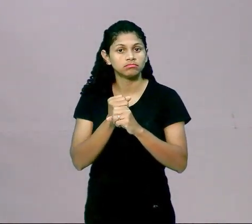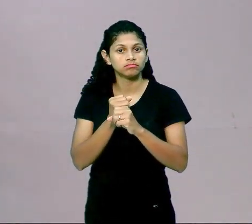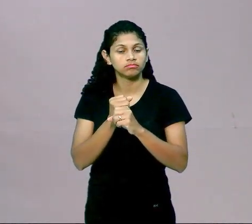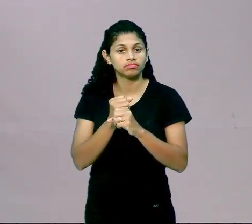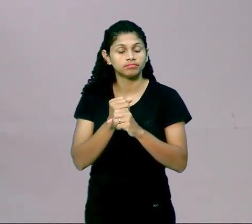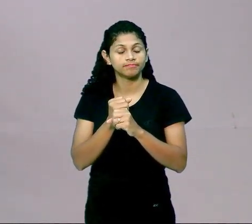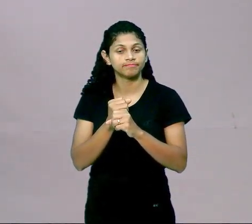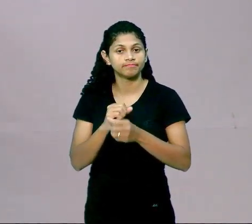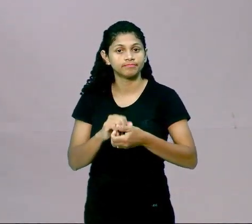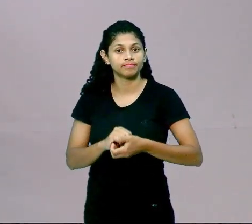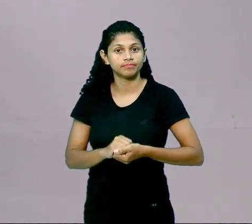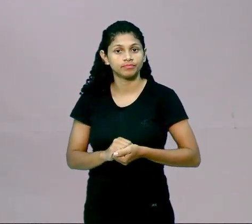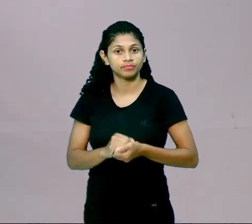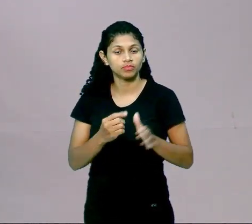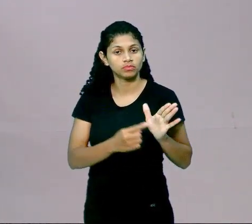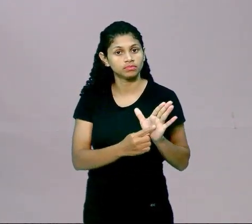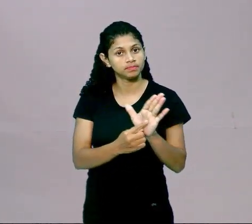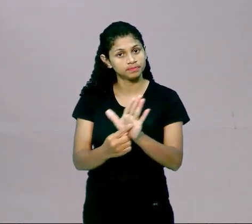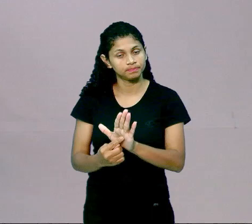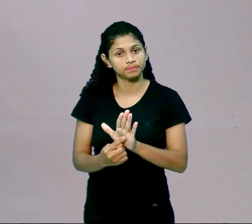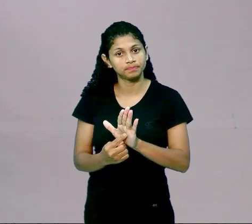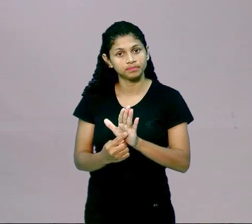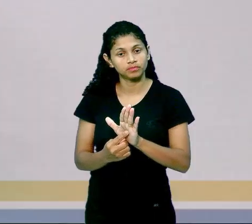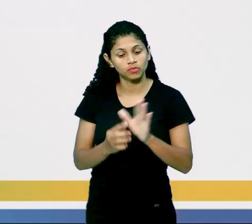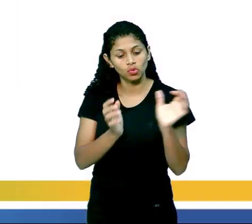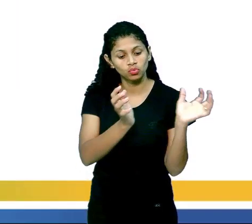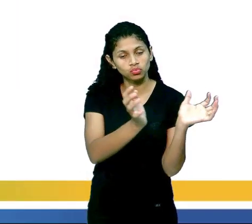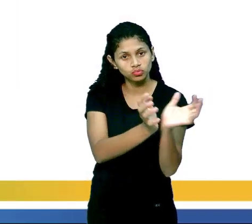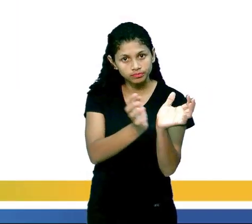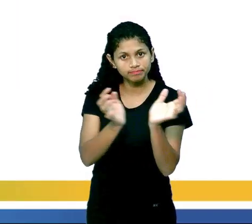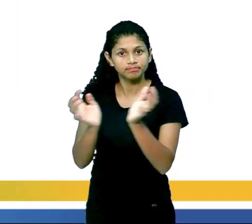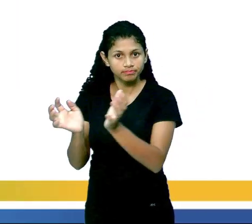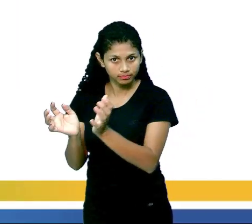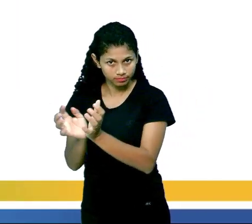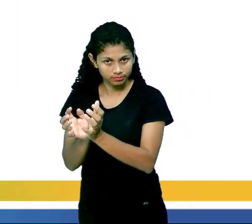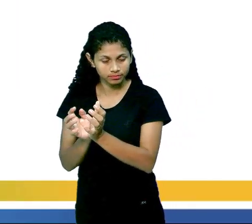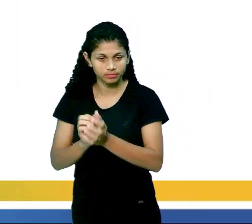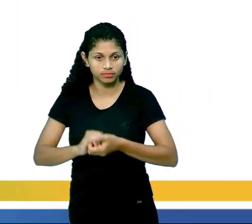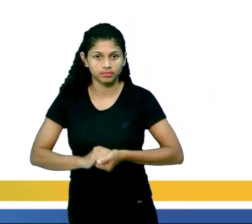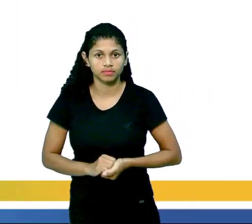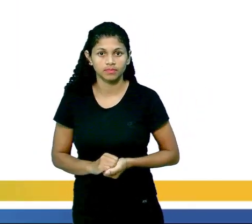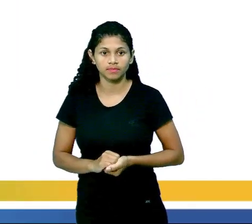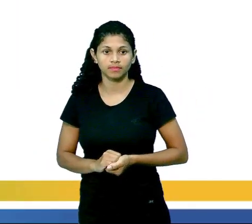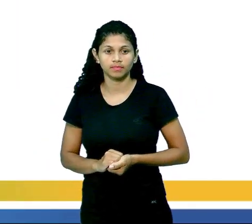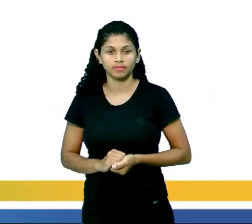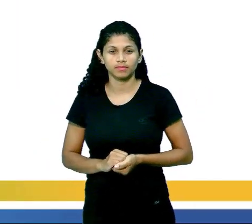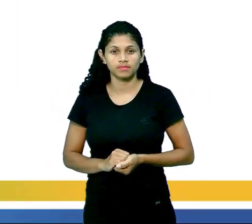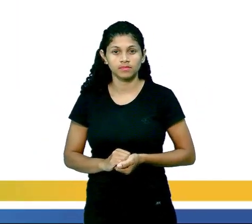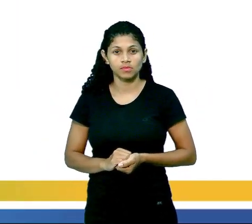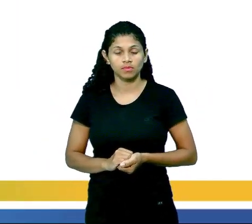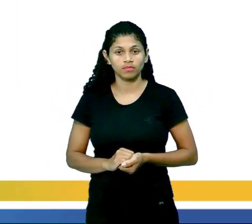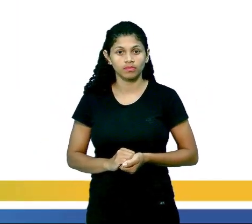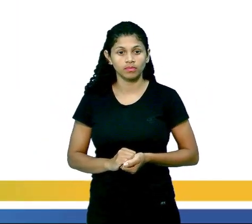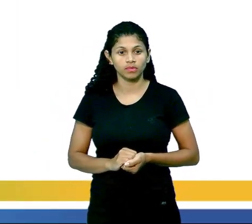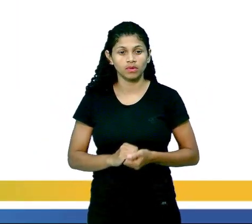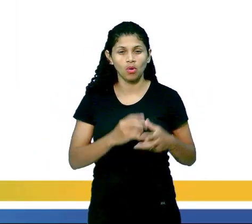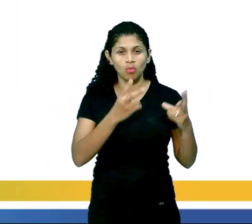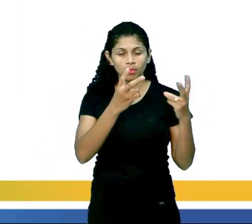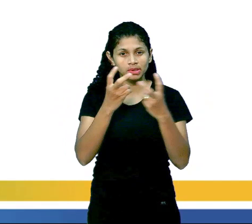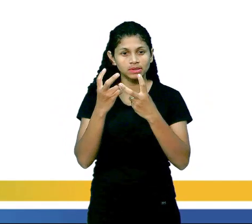sim as demonstrações, tá, dos conjuntos. Então vejamos, observe o primeiro.